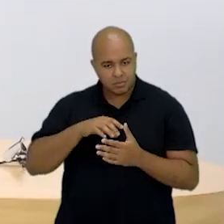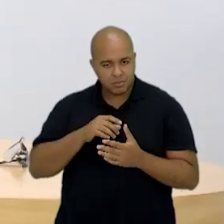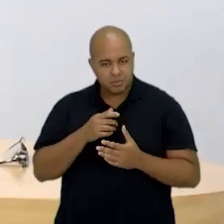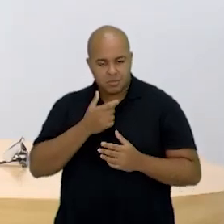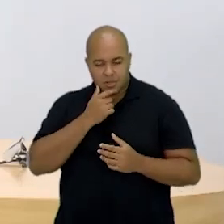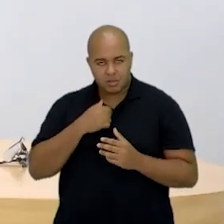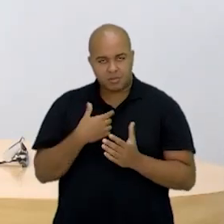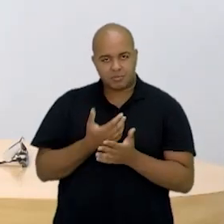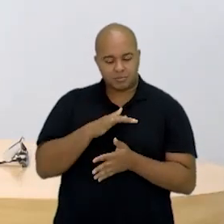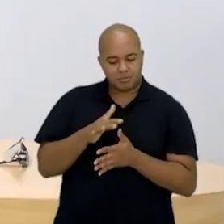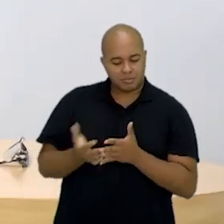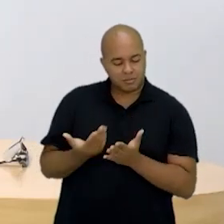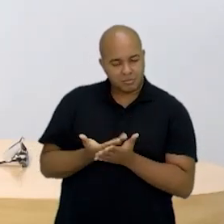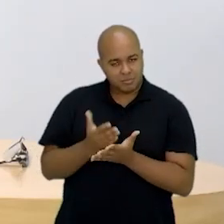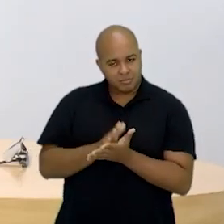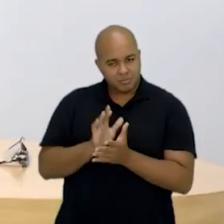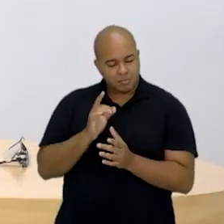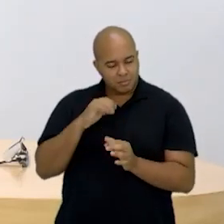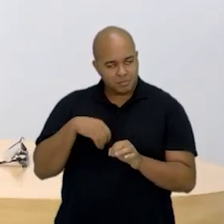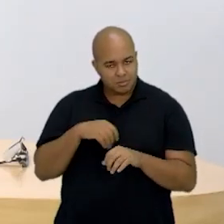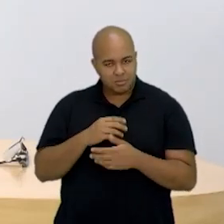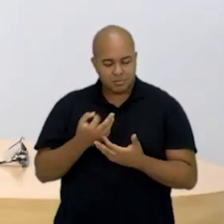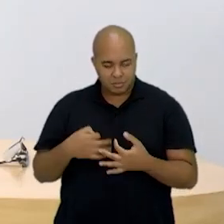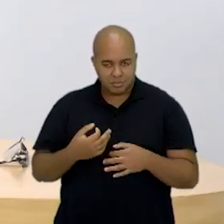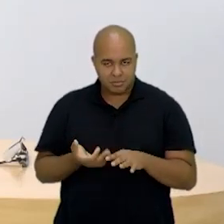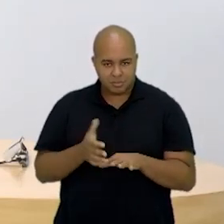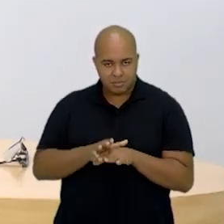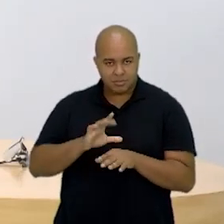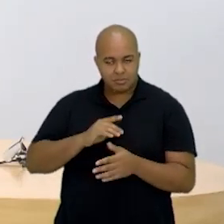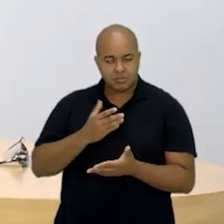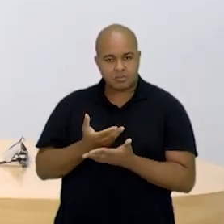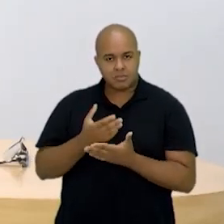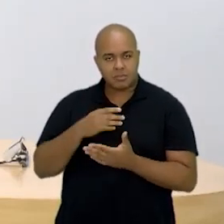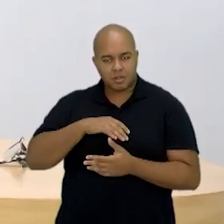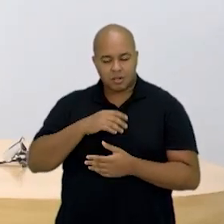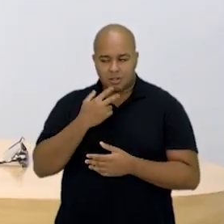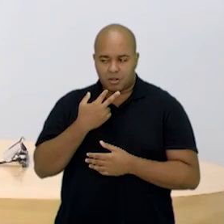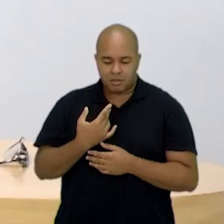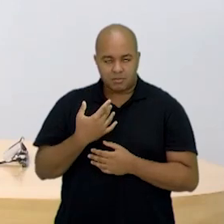a transformar essa aula entre línguas